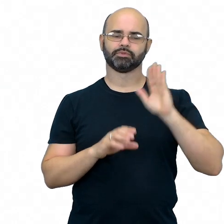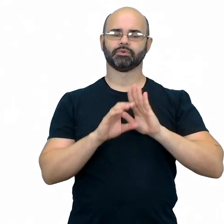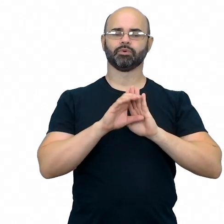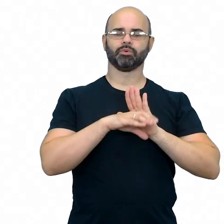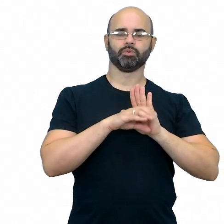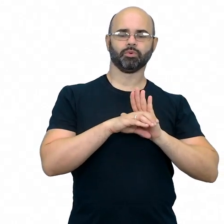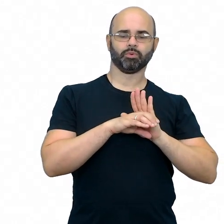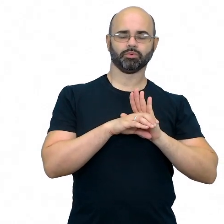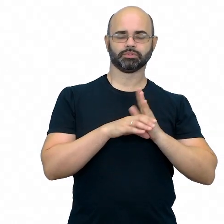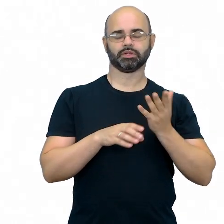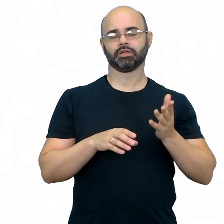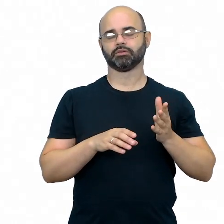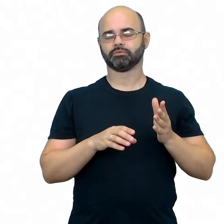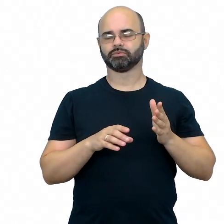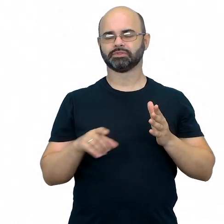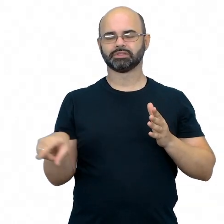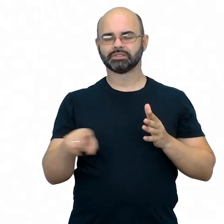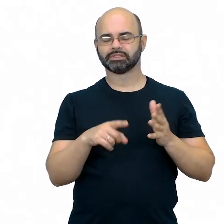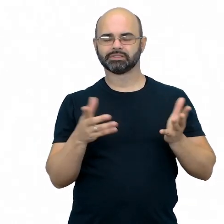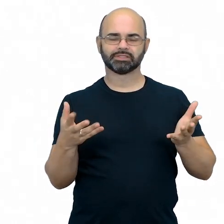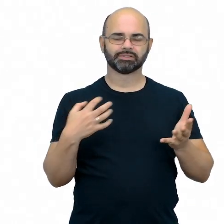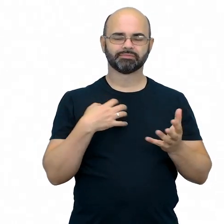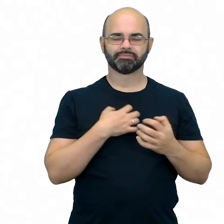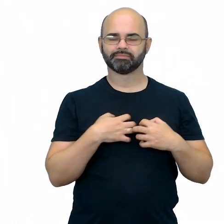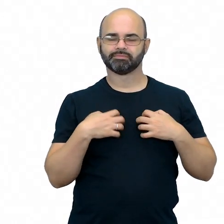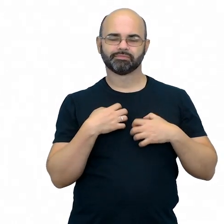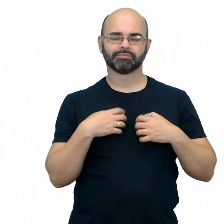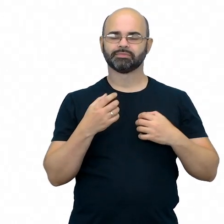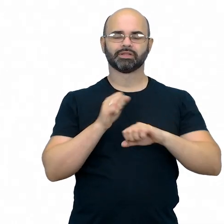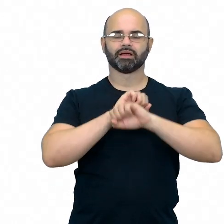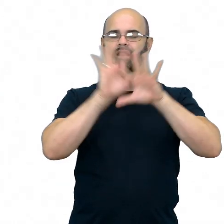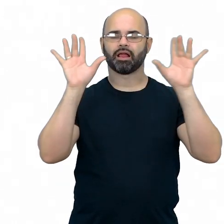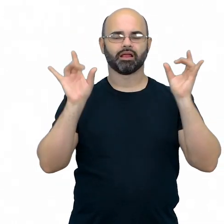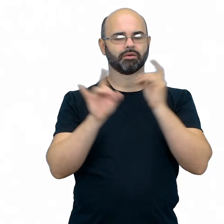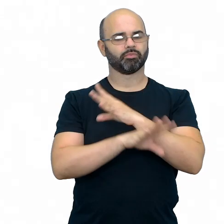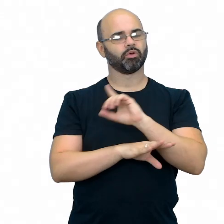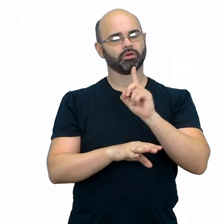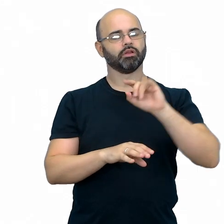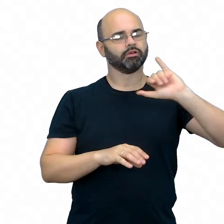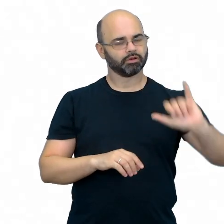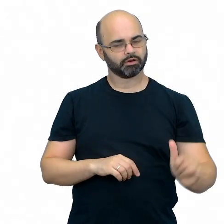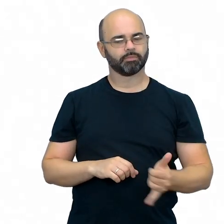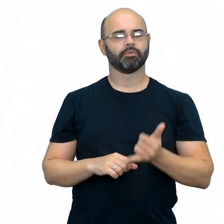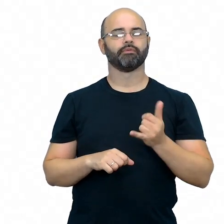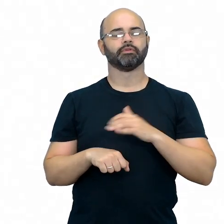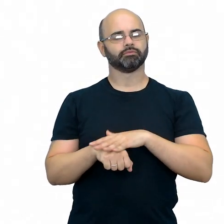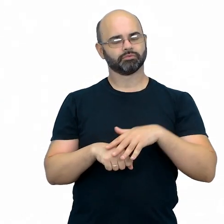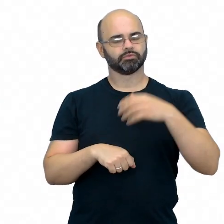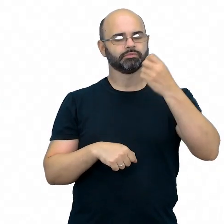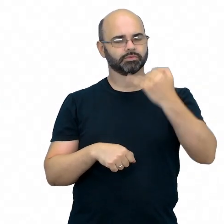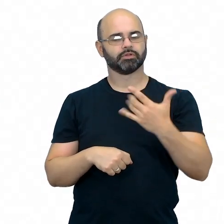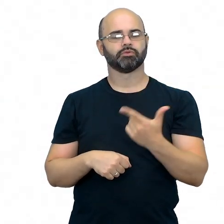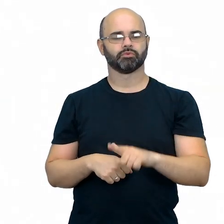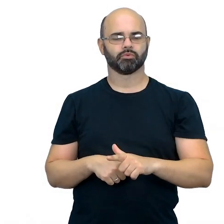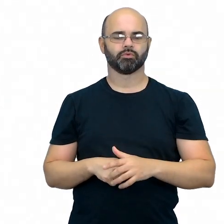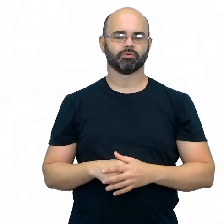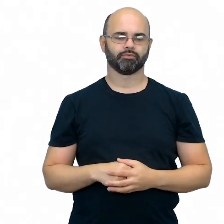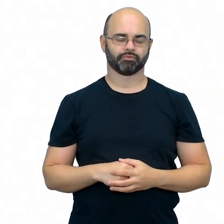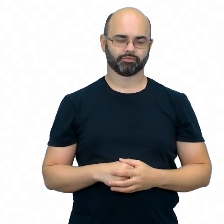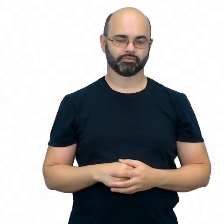estar fragilizados, né? Sempre trazendo uma ideia de construir essa aprendizagem, né? Construir